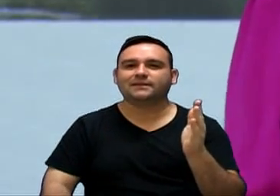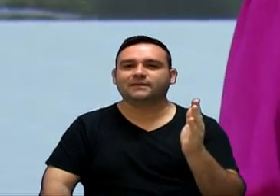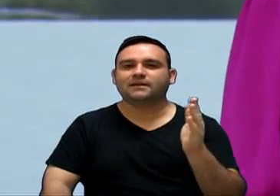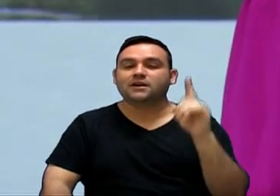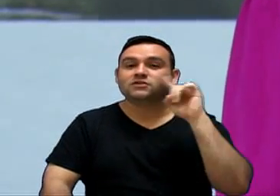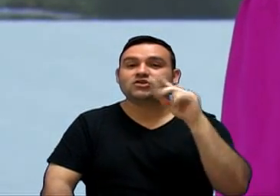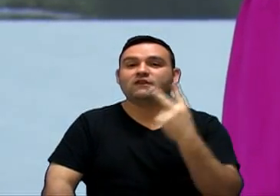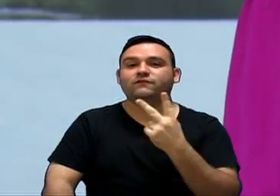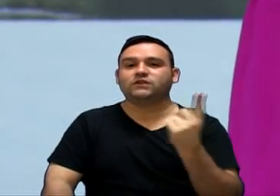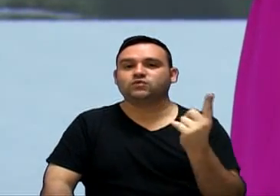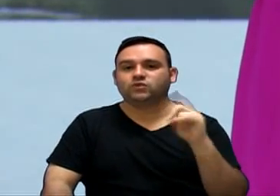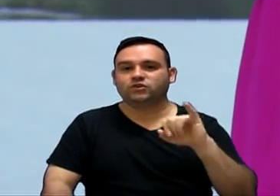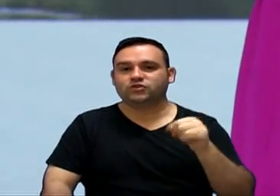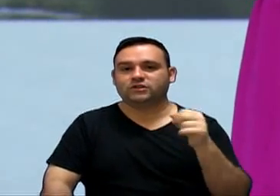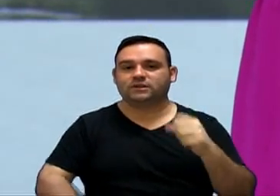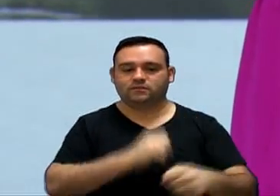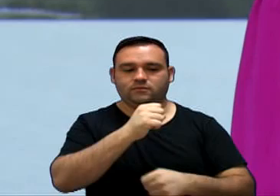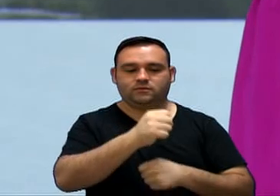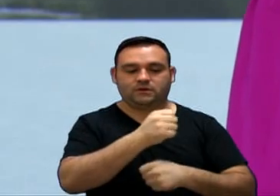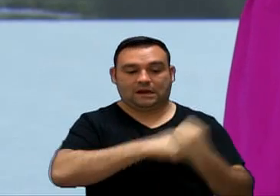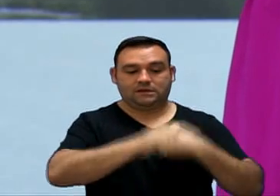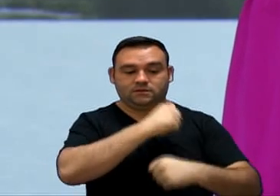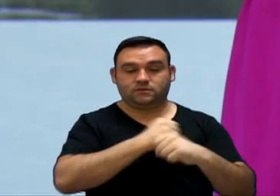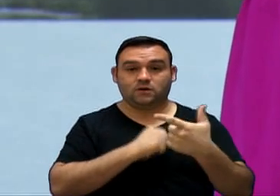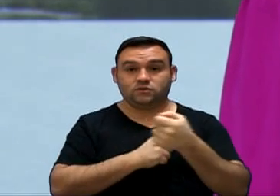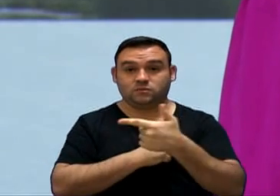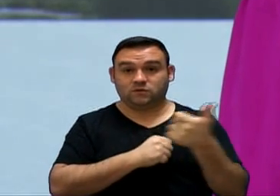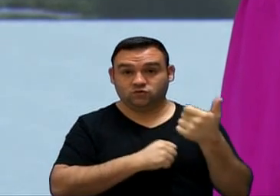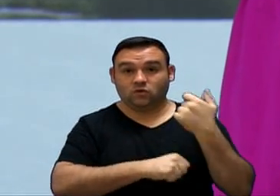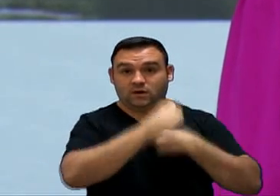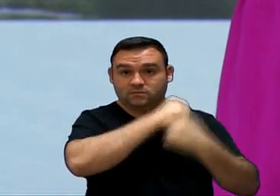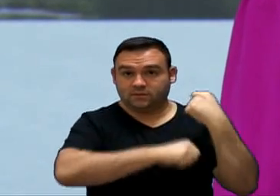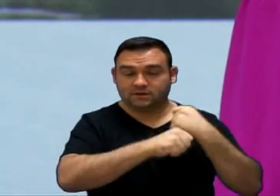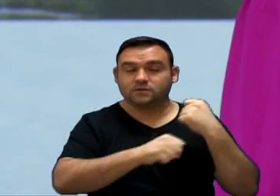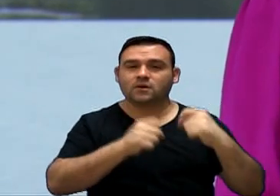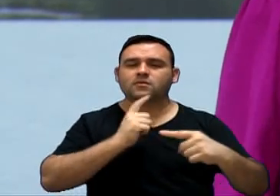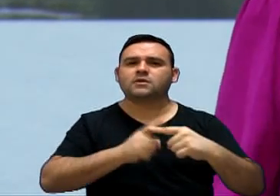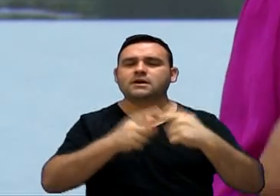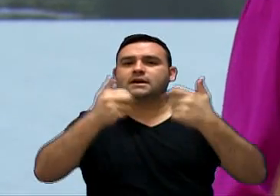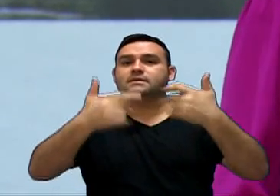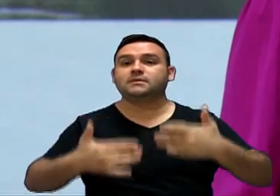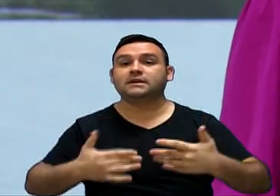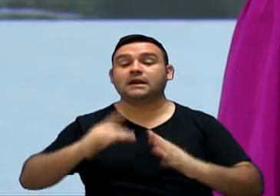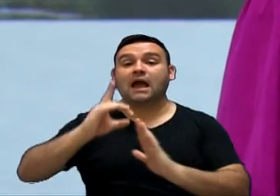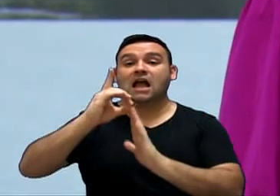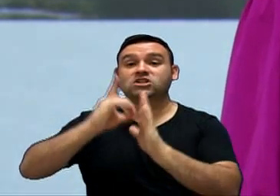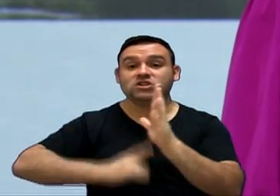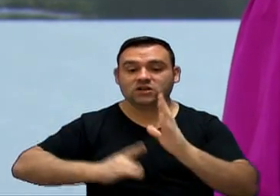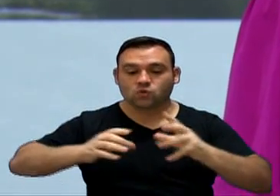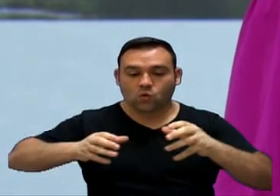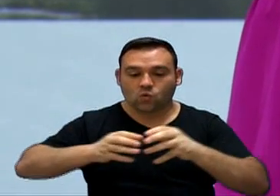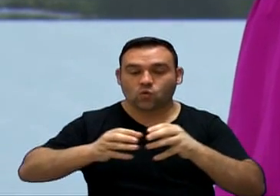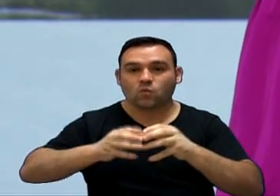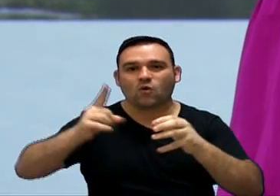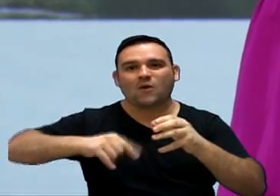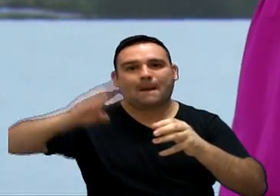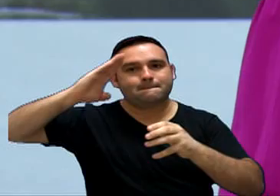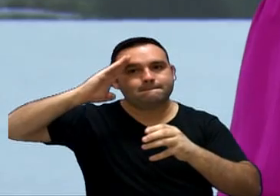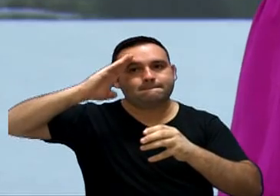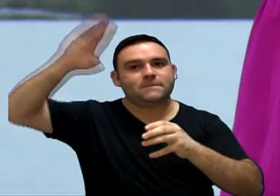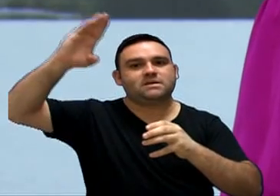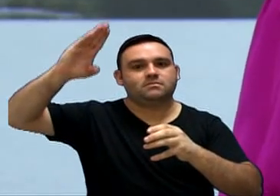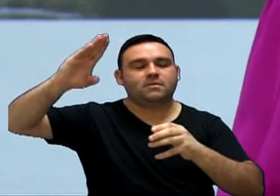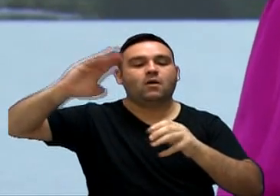no dia 21 de janeiro de 2021, o ano passado, onde diz que o direito coletivo deve prevalecer